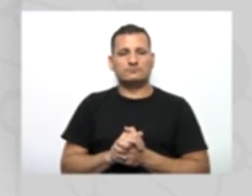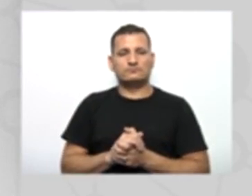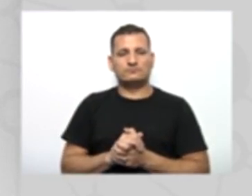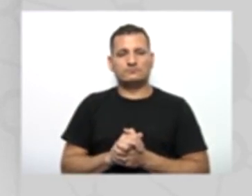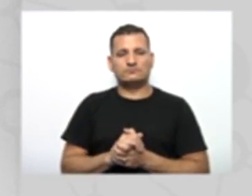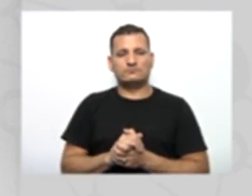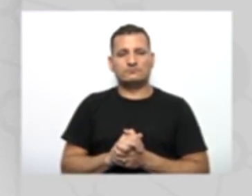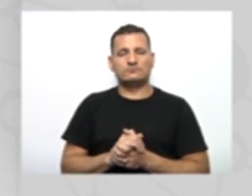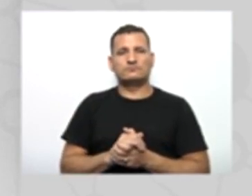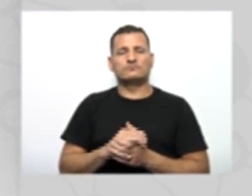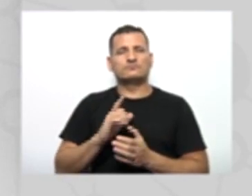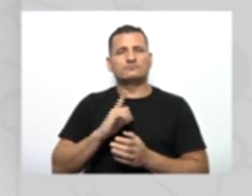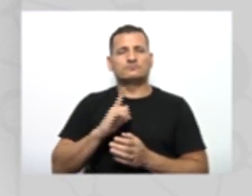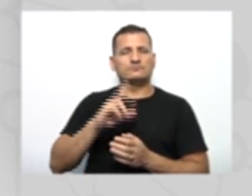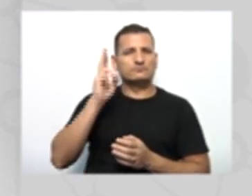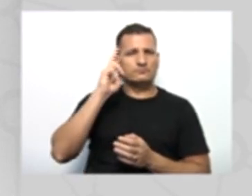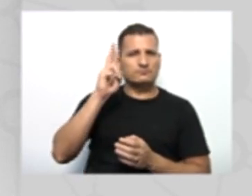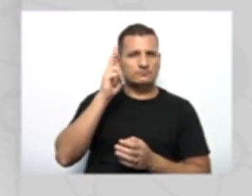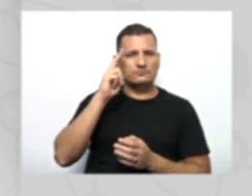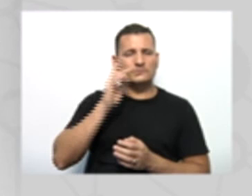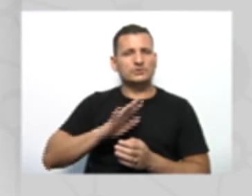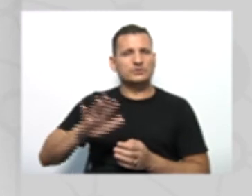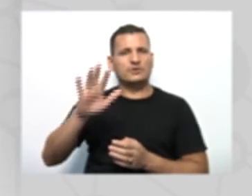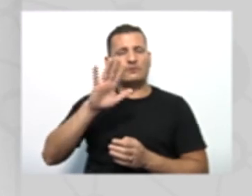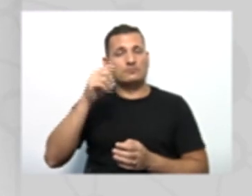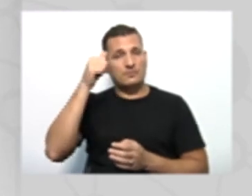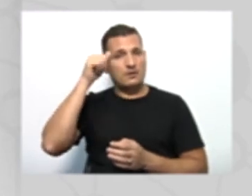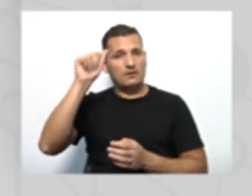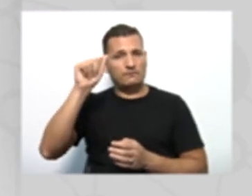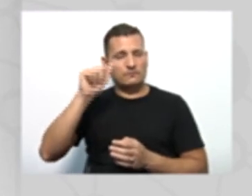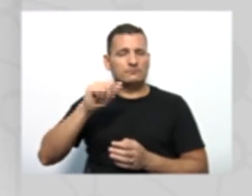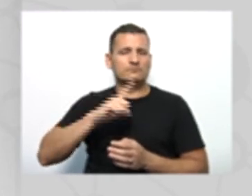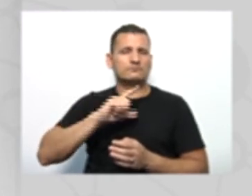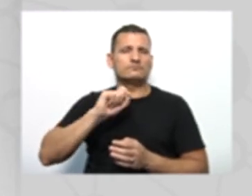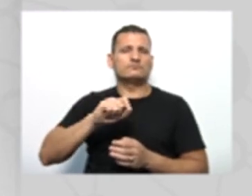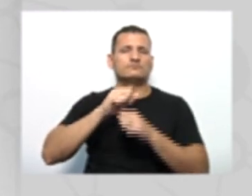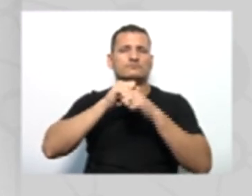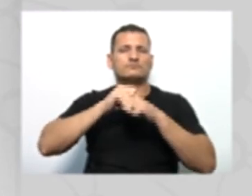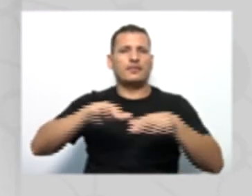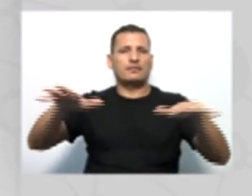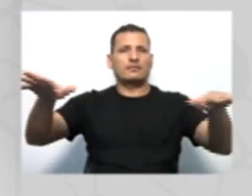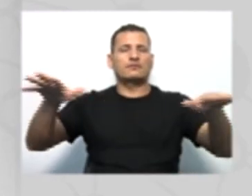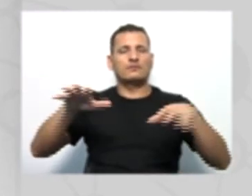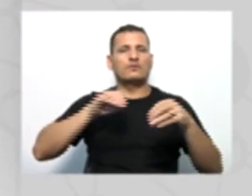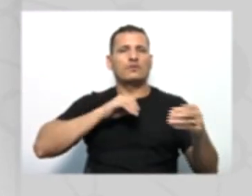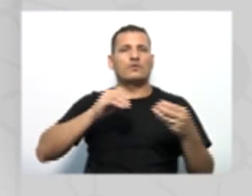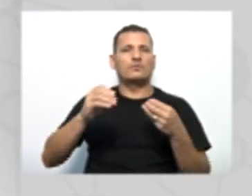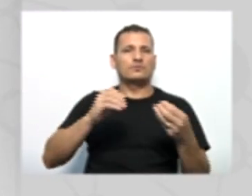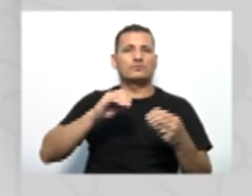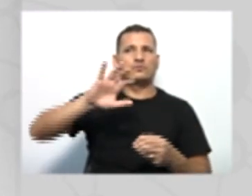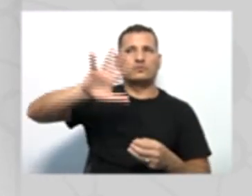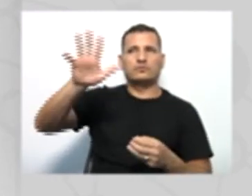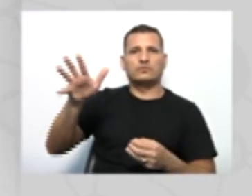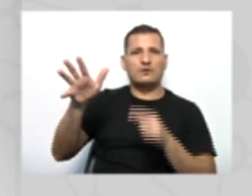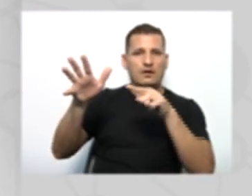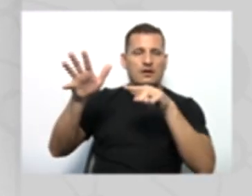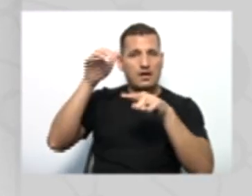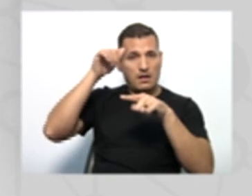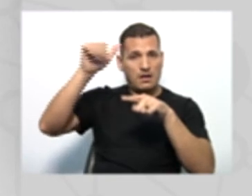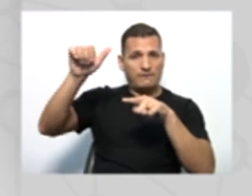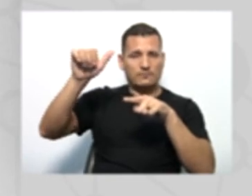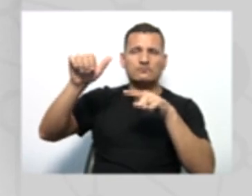vereador como é que vocês podem apresentar um projeto de lei para solucionar um problema da cidade que vocês vivem. Aqui nós